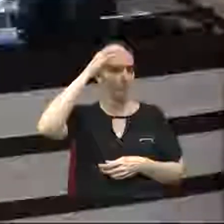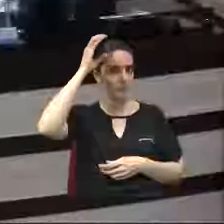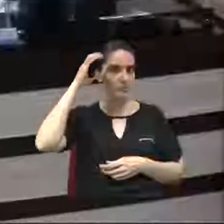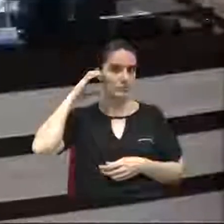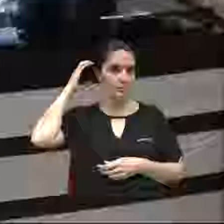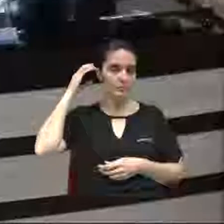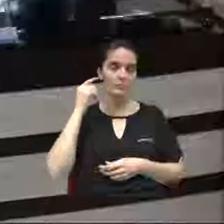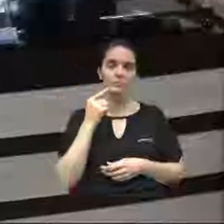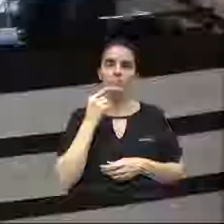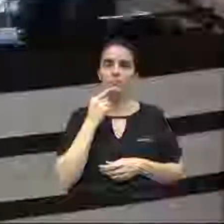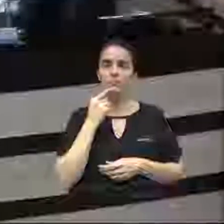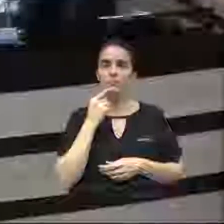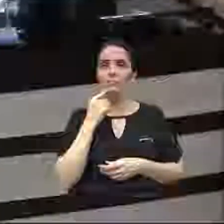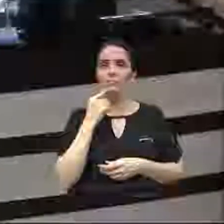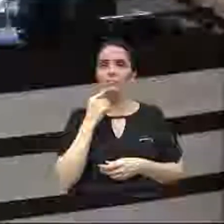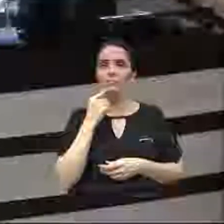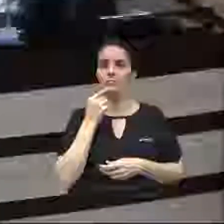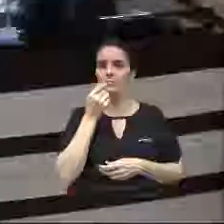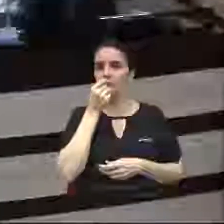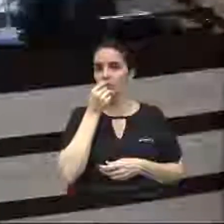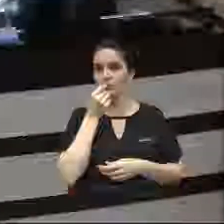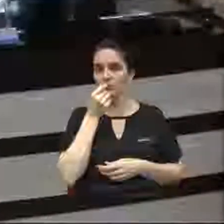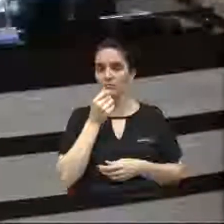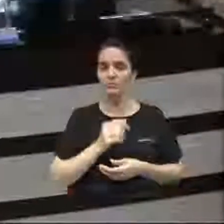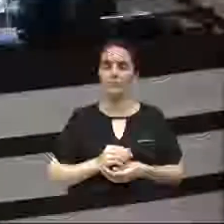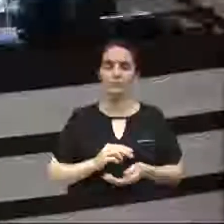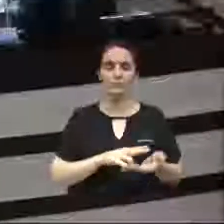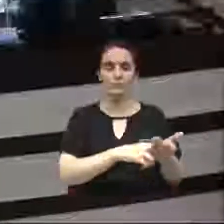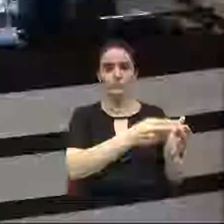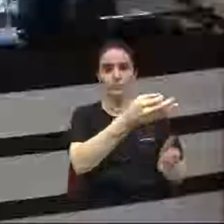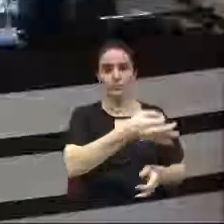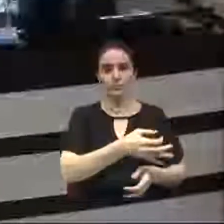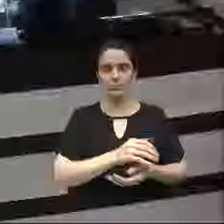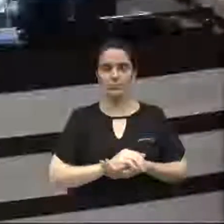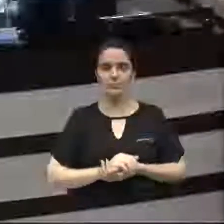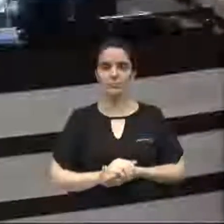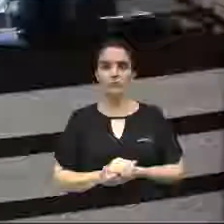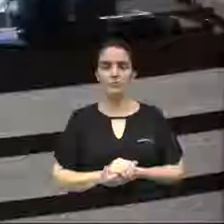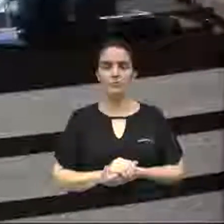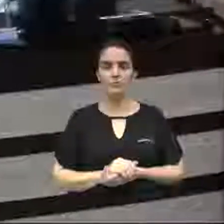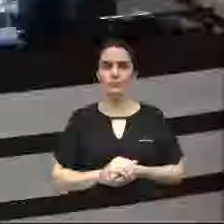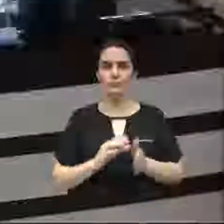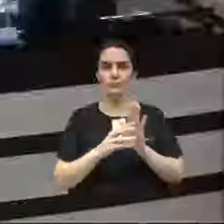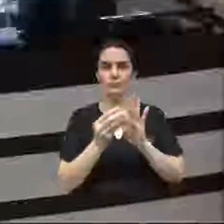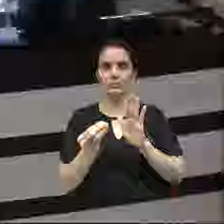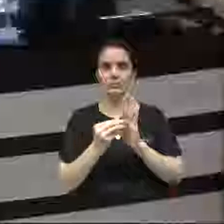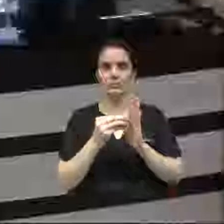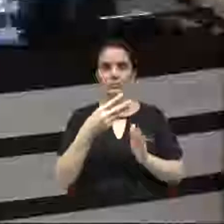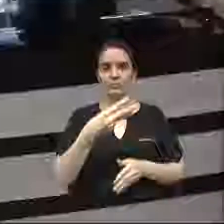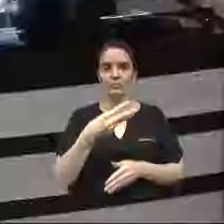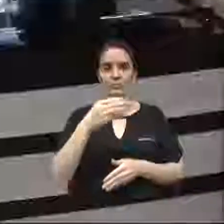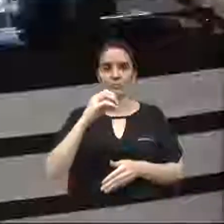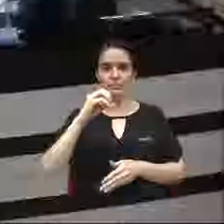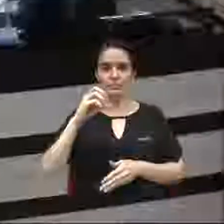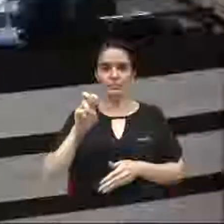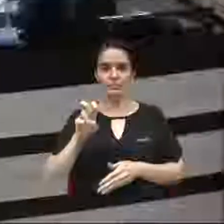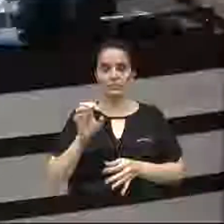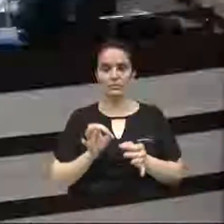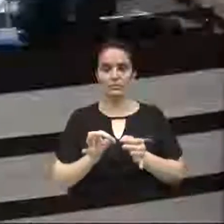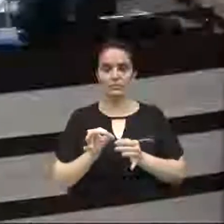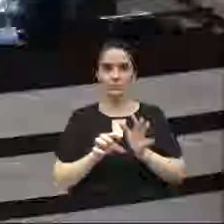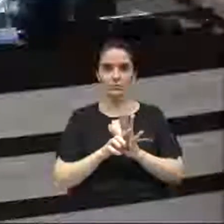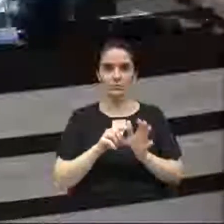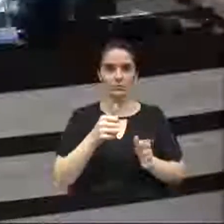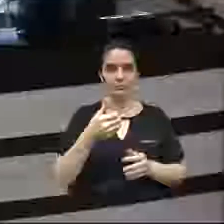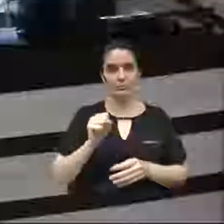Cleito Aparecido da Silva e Estevam Nogueira. Encaminhe-se às comissões competentes. Emenda número 305 ao projeto de